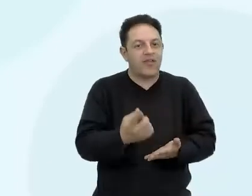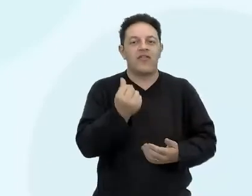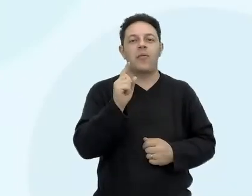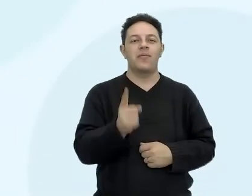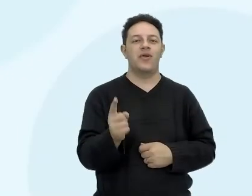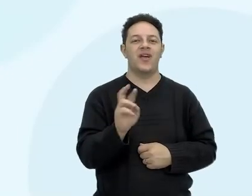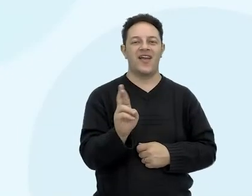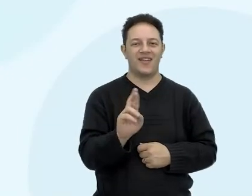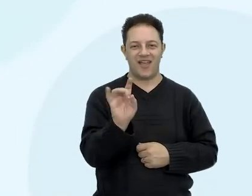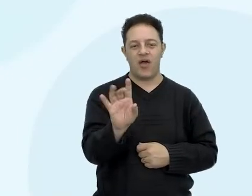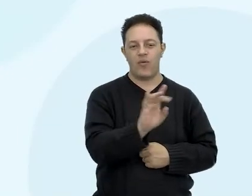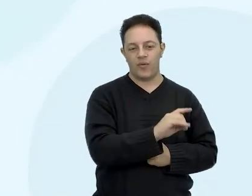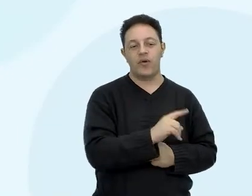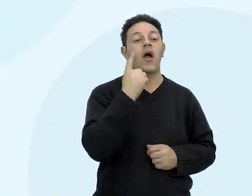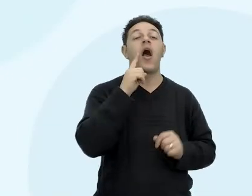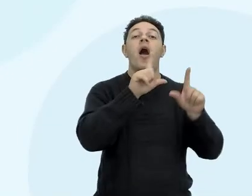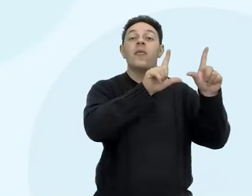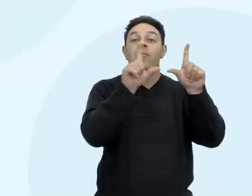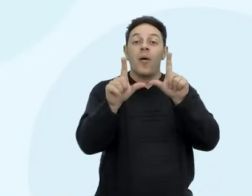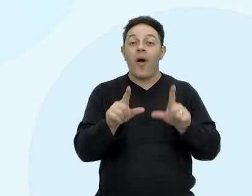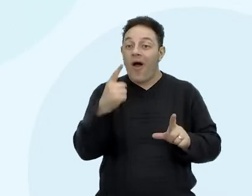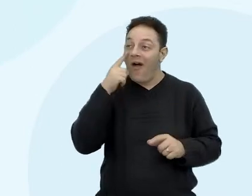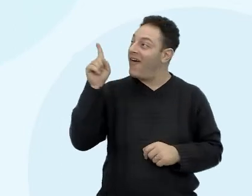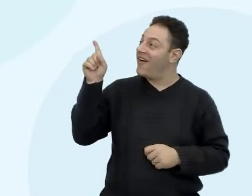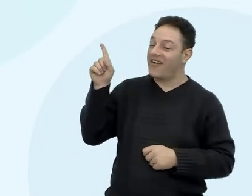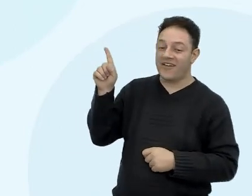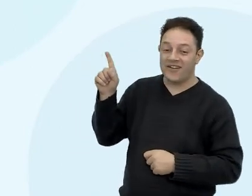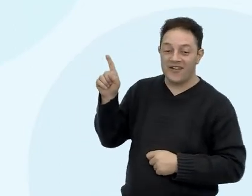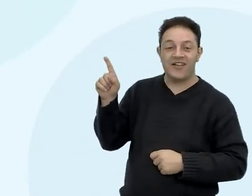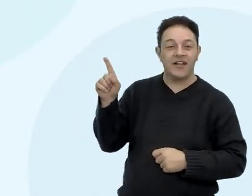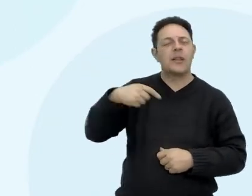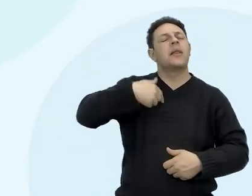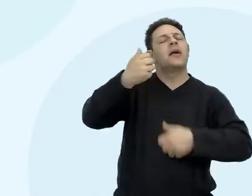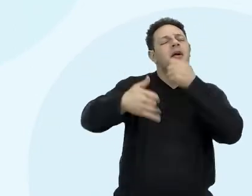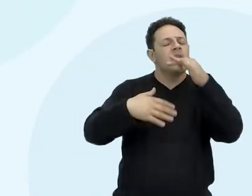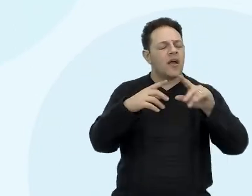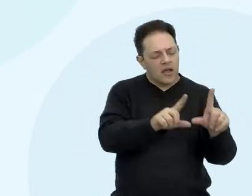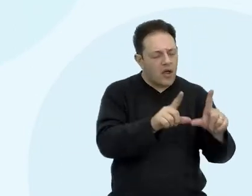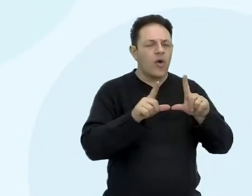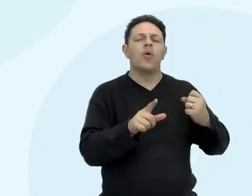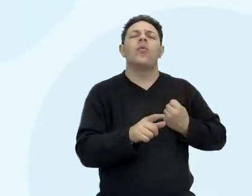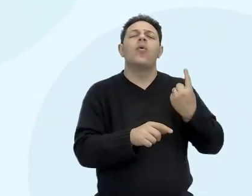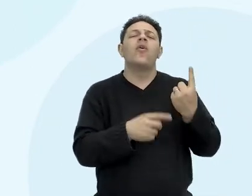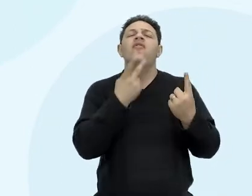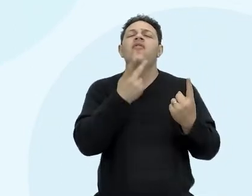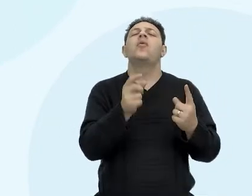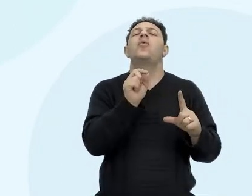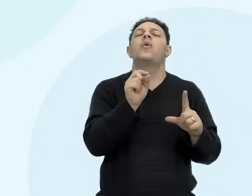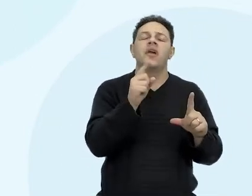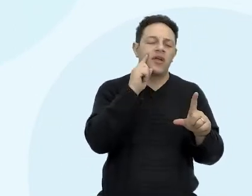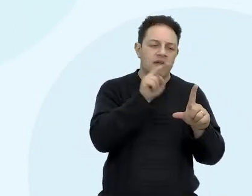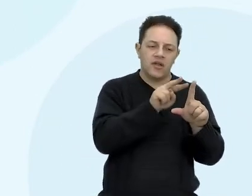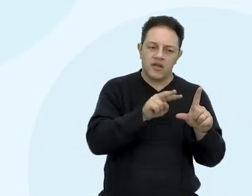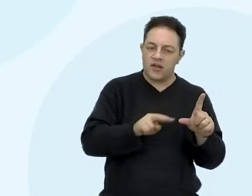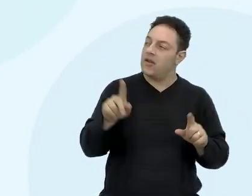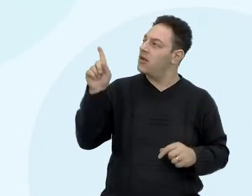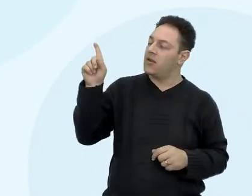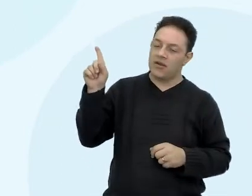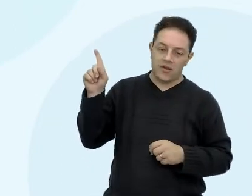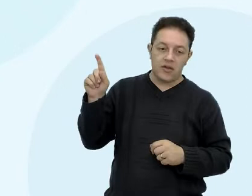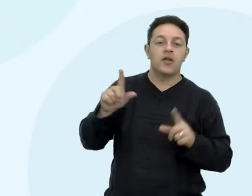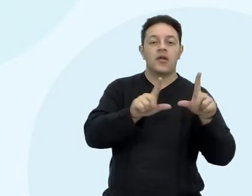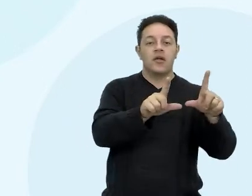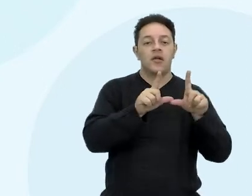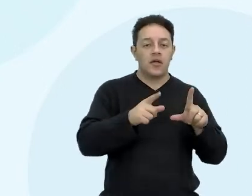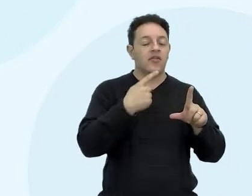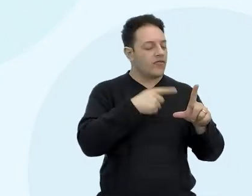As cartas aí para vocês se familiarizarem com o que eu tô falando, né? Então, a carta 1. A carta 1, pagar